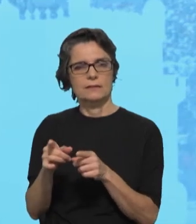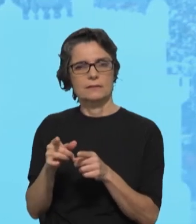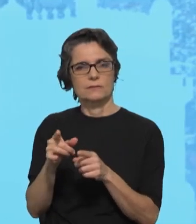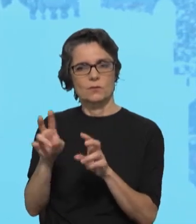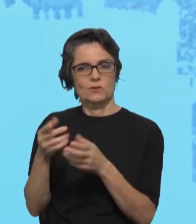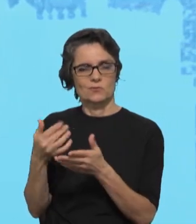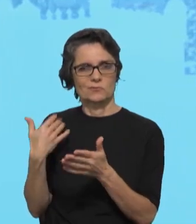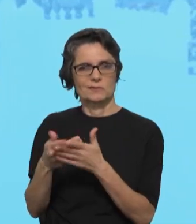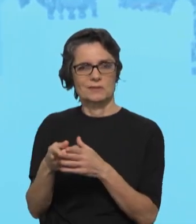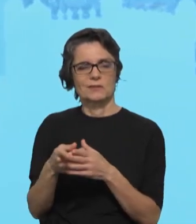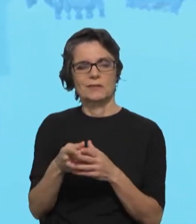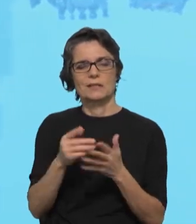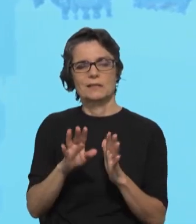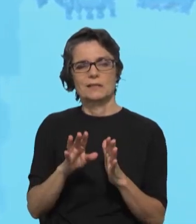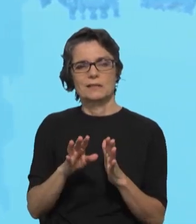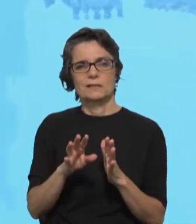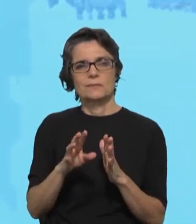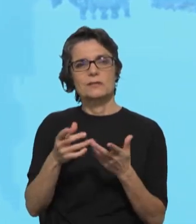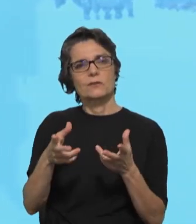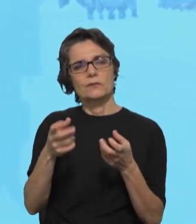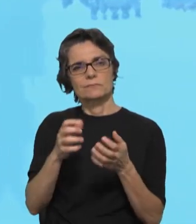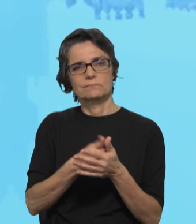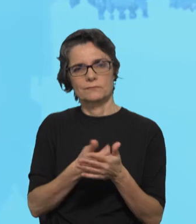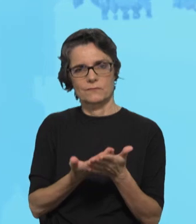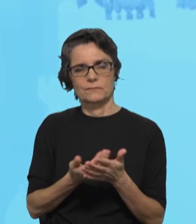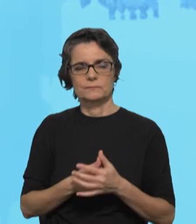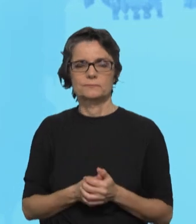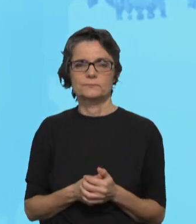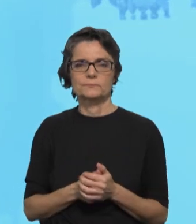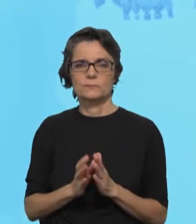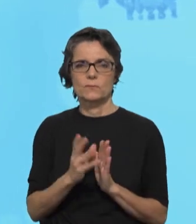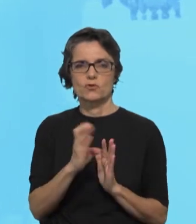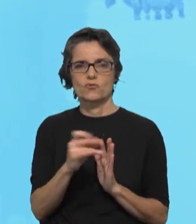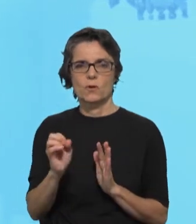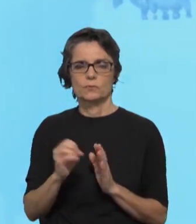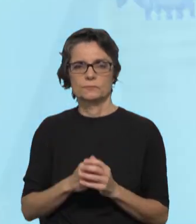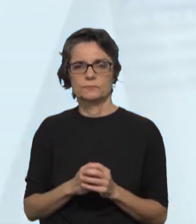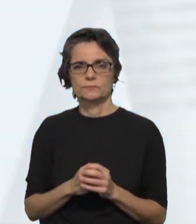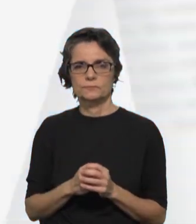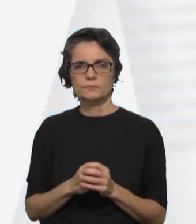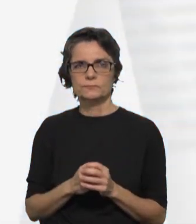falar, mas para já vamos então escutar o Evangelho de João.